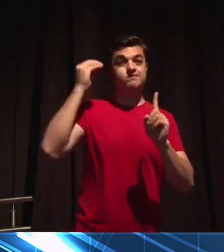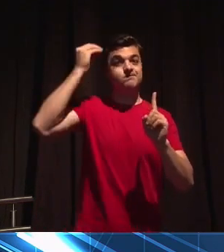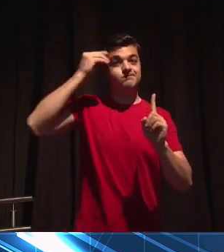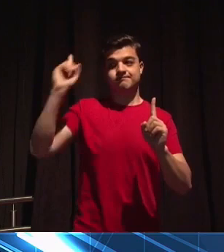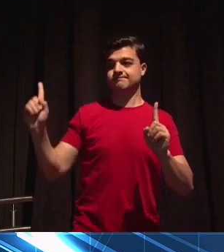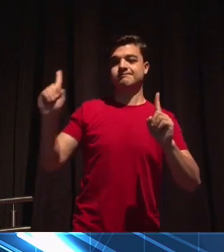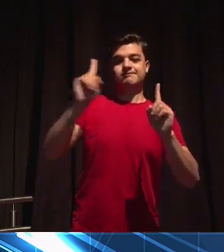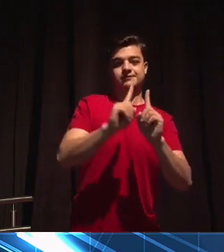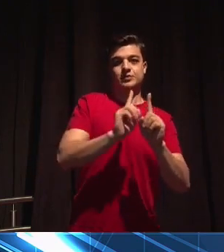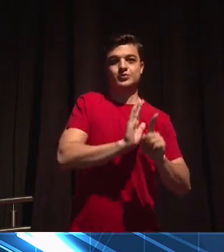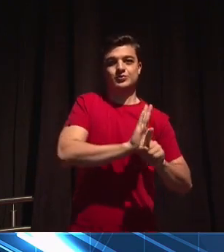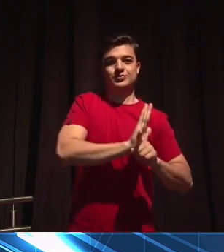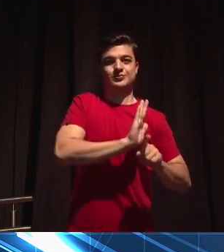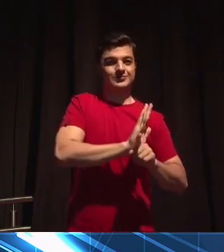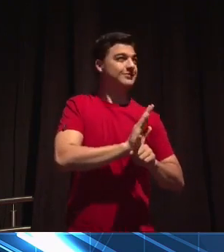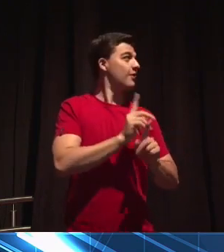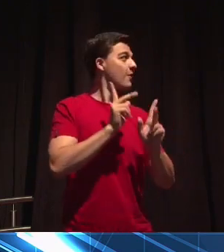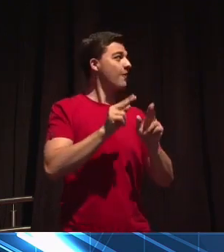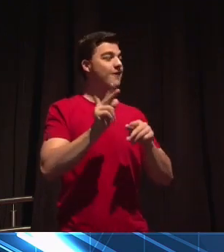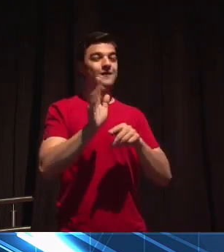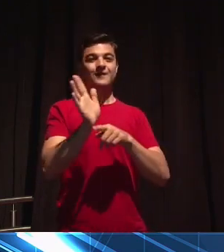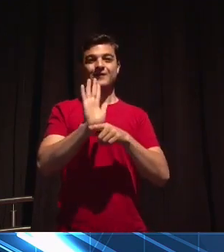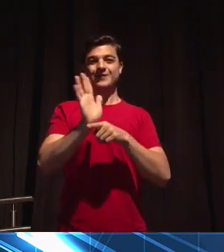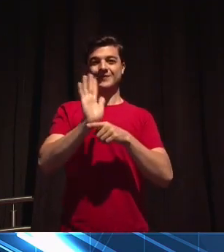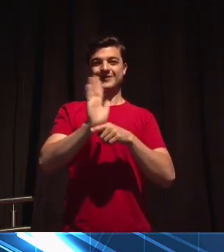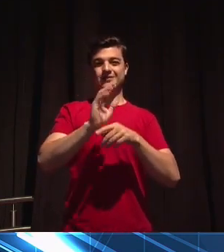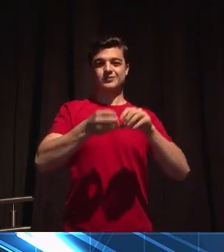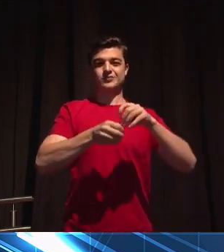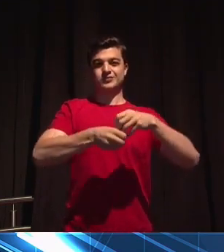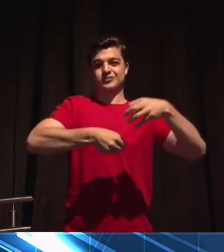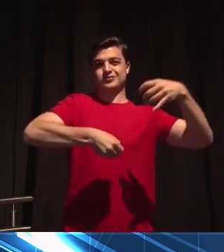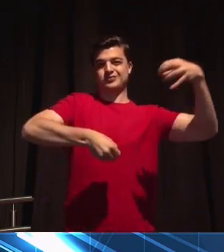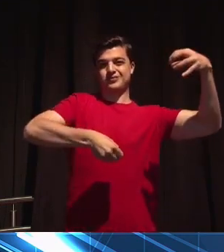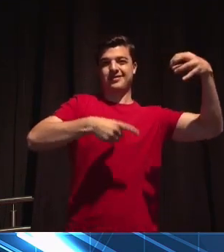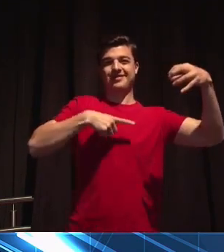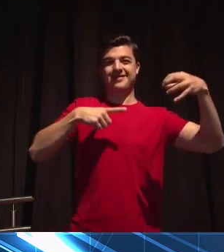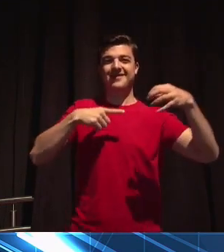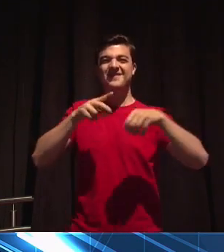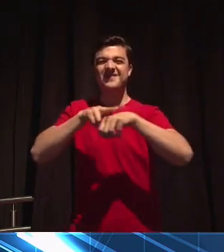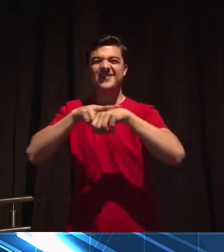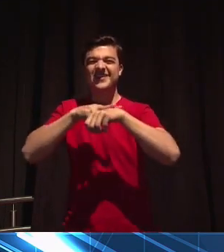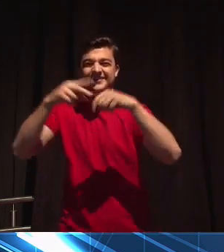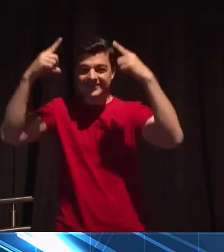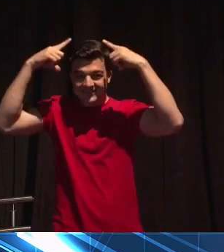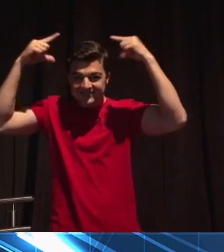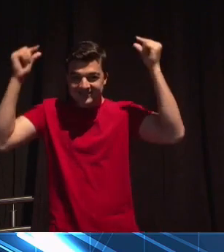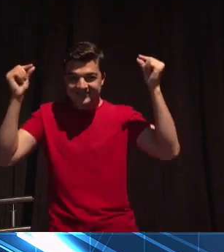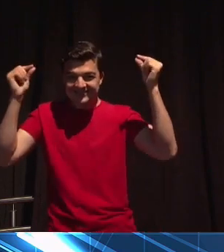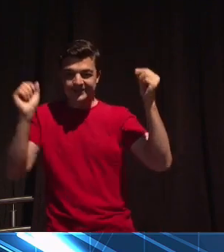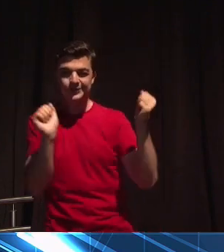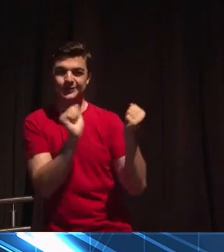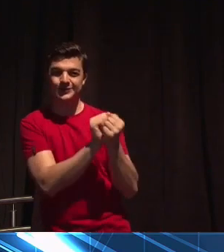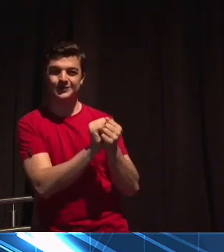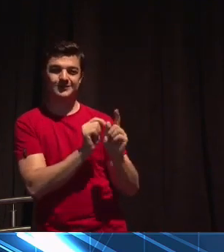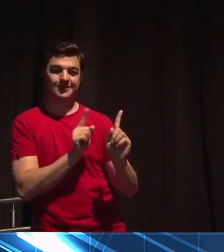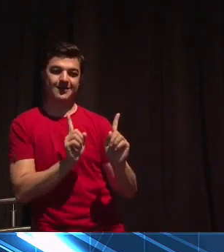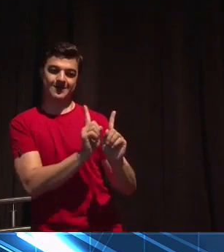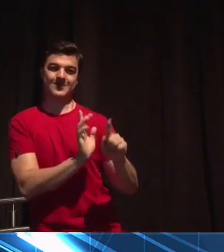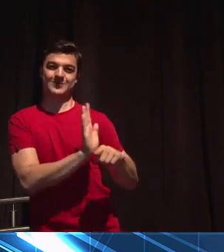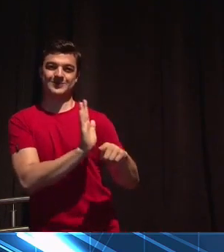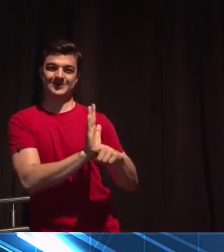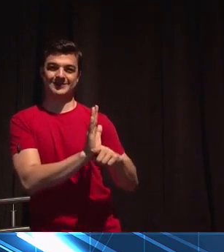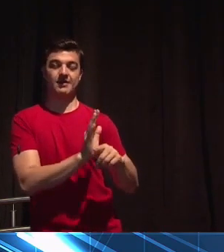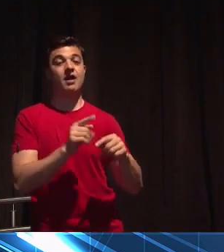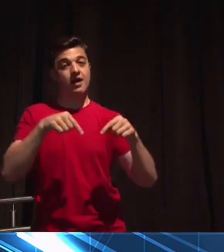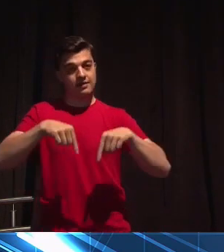E a gente vai usar cinco letrinhas para melhorar então o s ou l o i e o d Quem criou essas